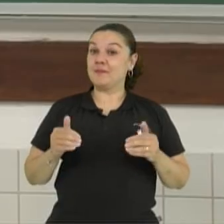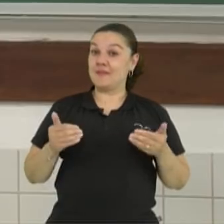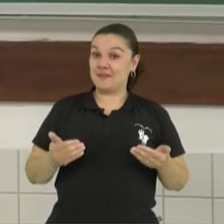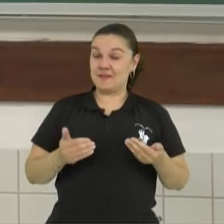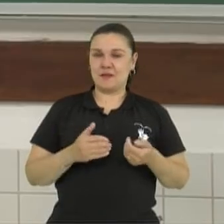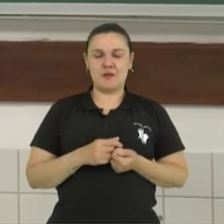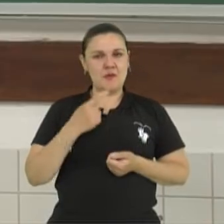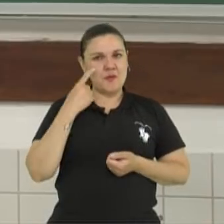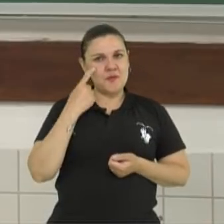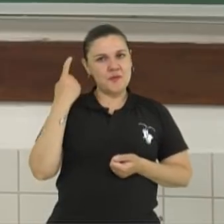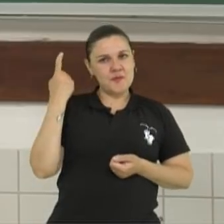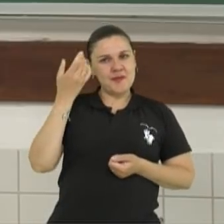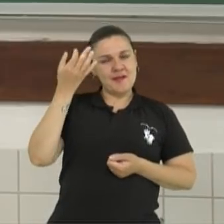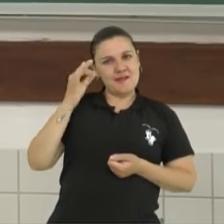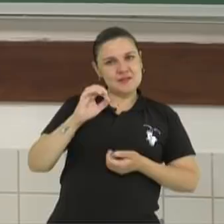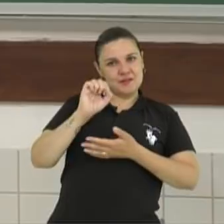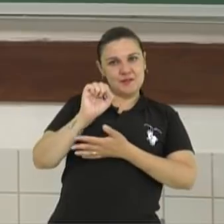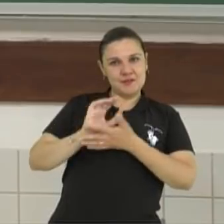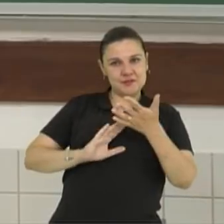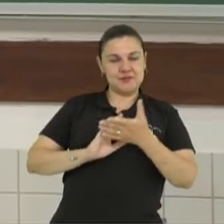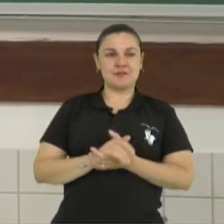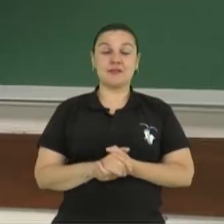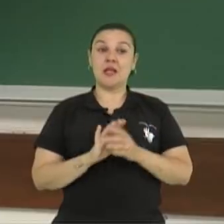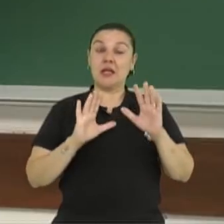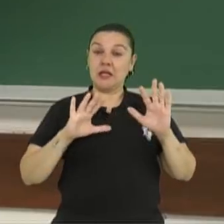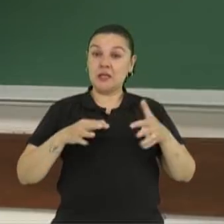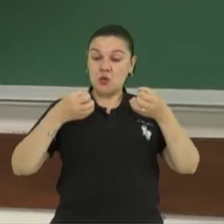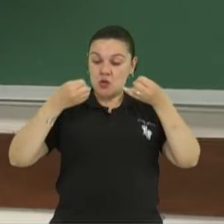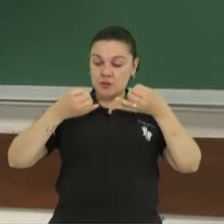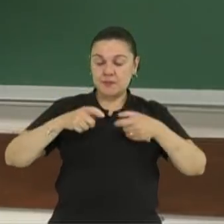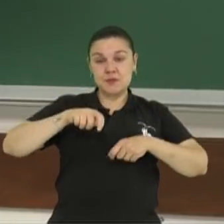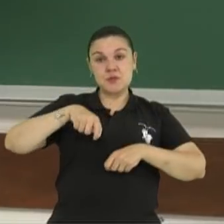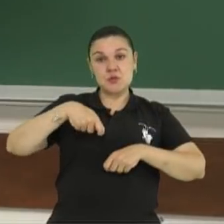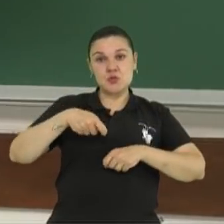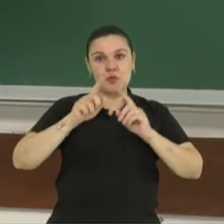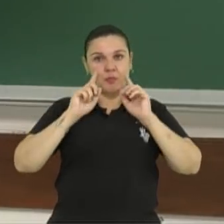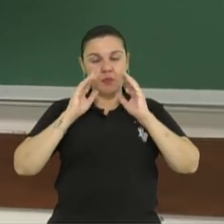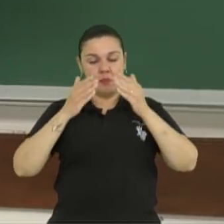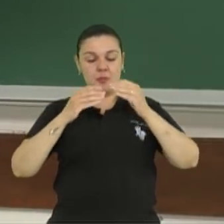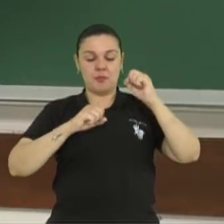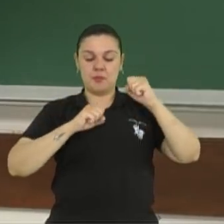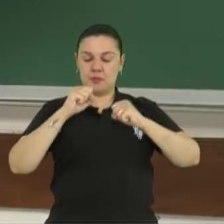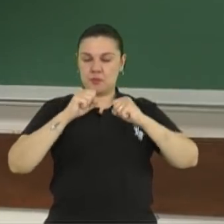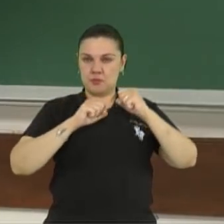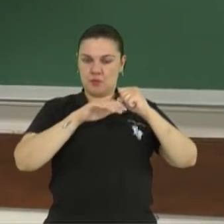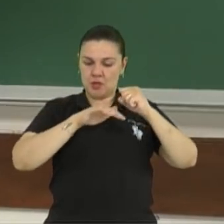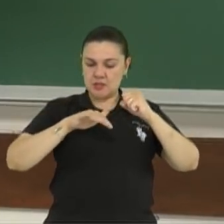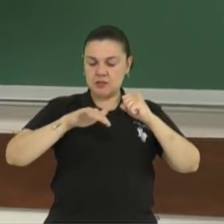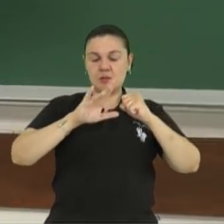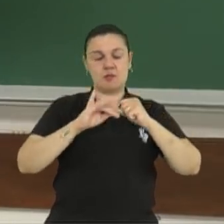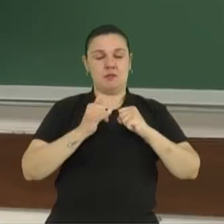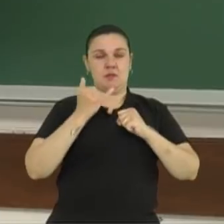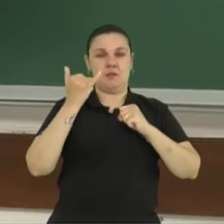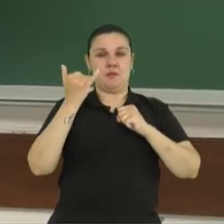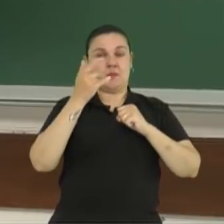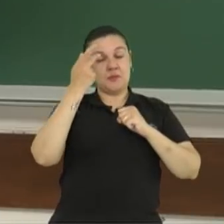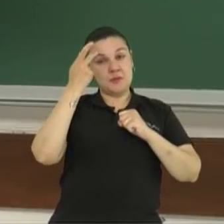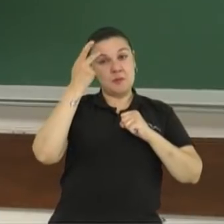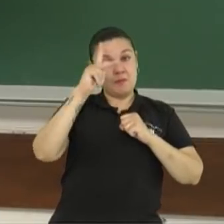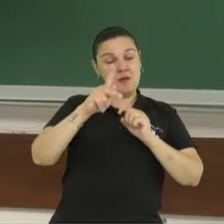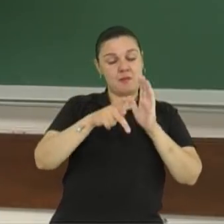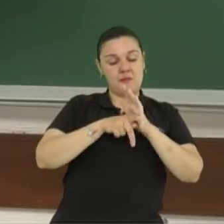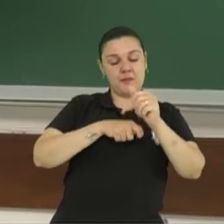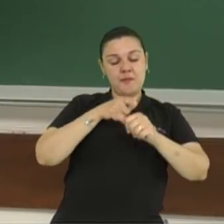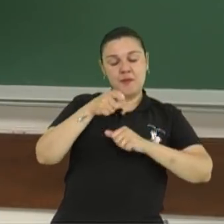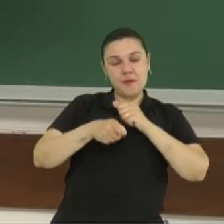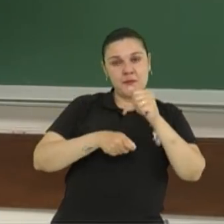Então, pessoal, vamos ver quem acertou essa atividade? Então, a gente tinha que falar, né, do setor industrial. A gente já sabe que ele é muito importante para a economia